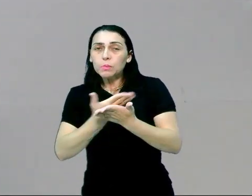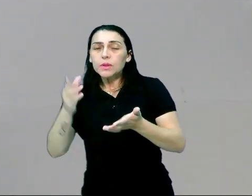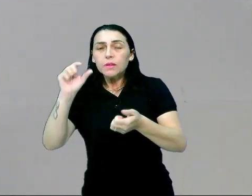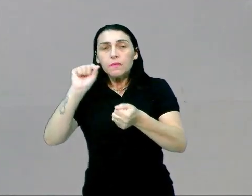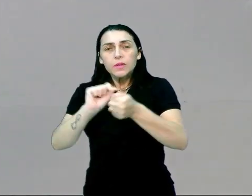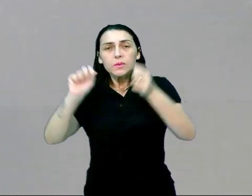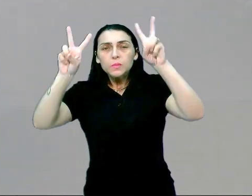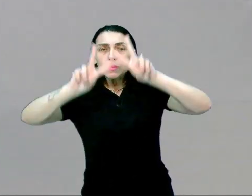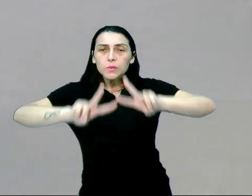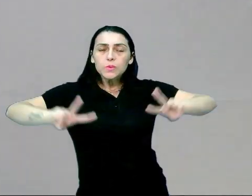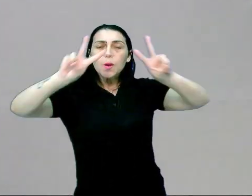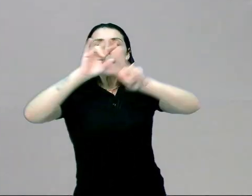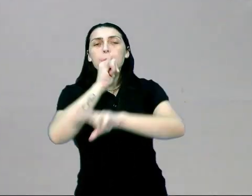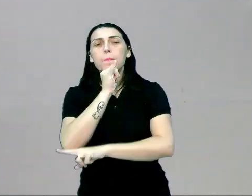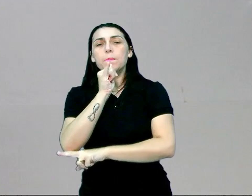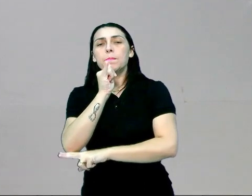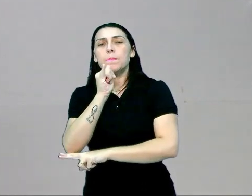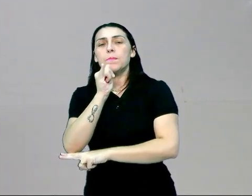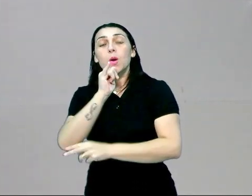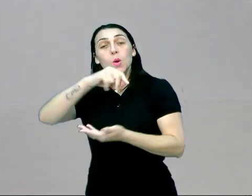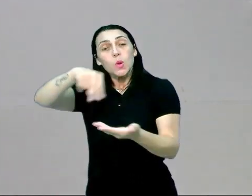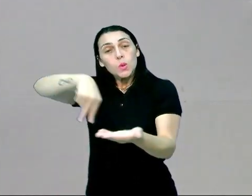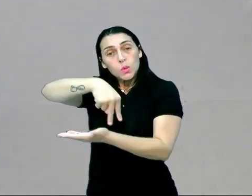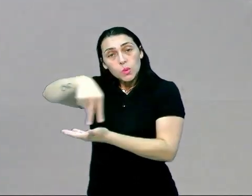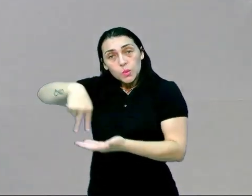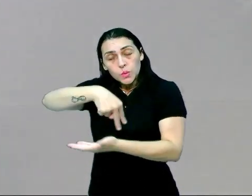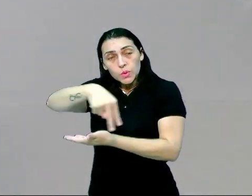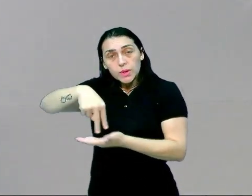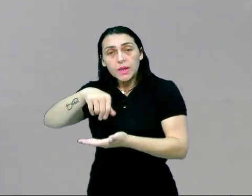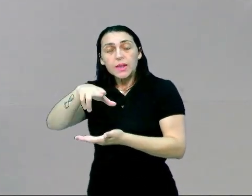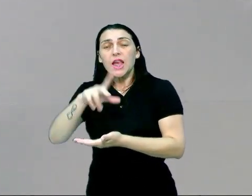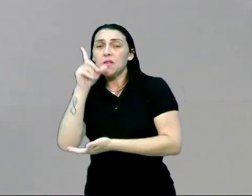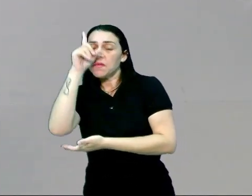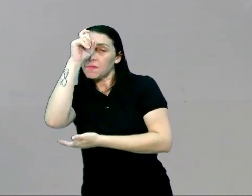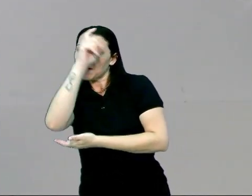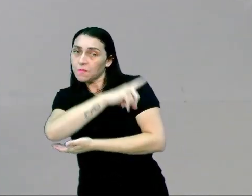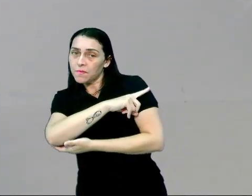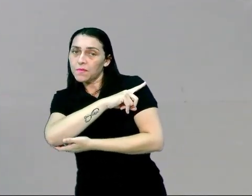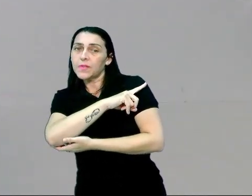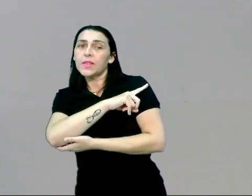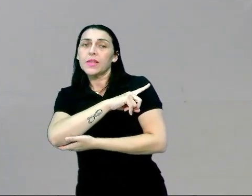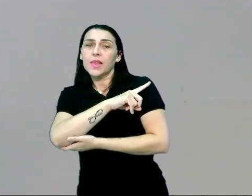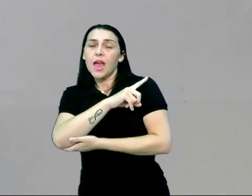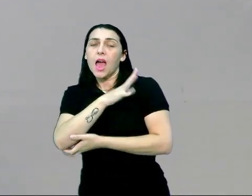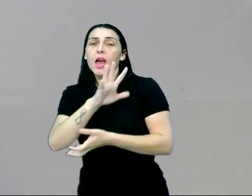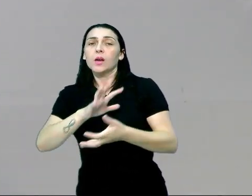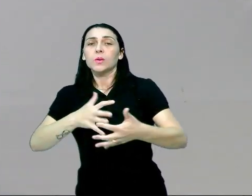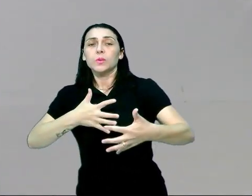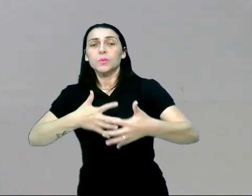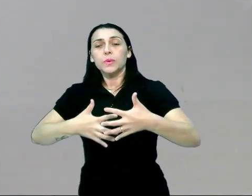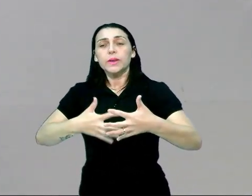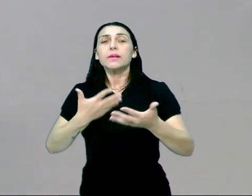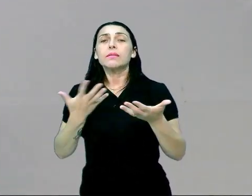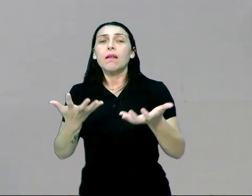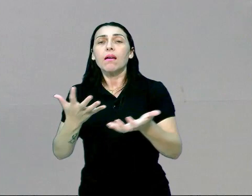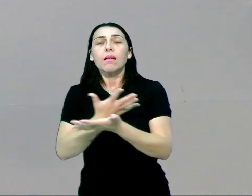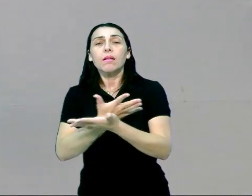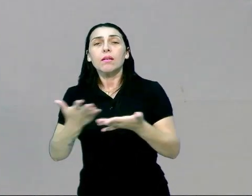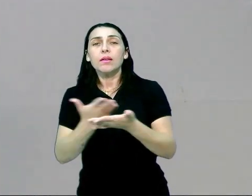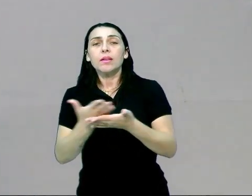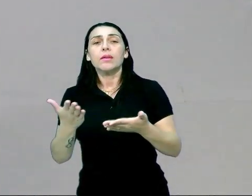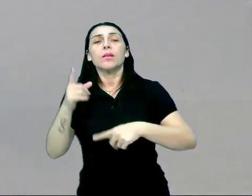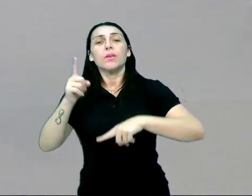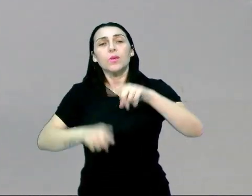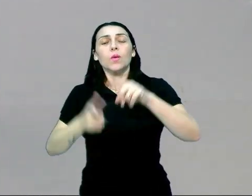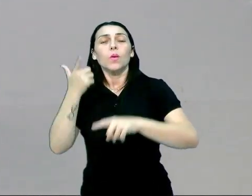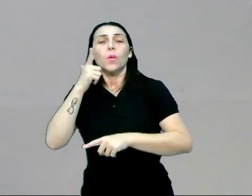esse vislumbre. Por exemplo, o Just Dance, para quem tem dificuldade de coordenação e quer iniciar, é uma ferramenta em